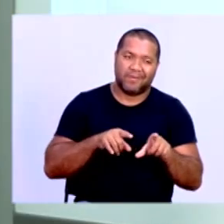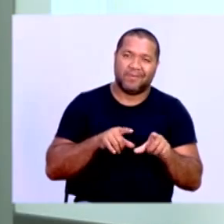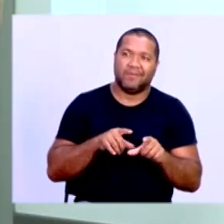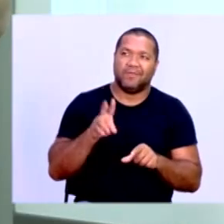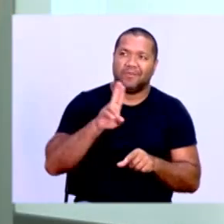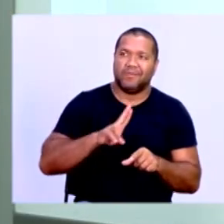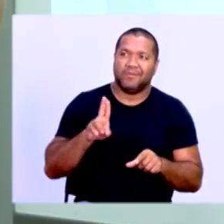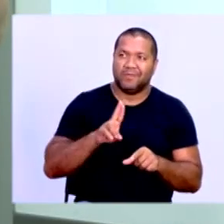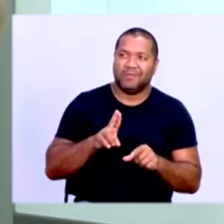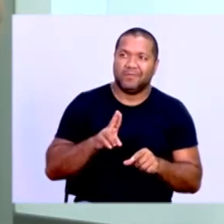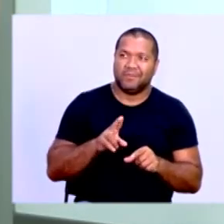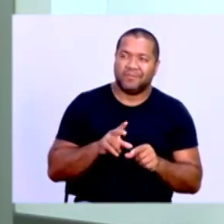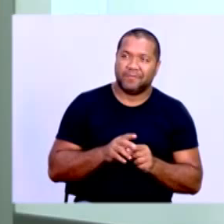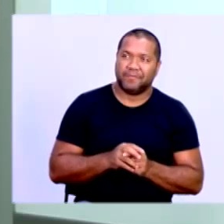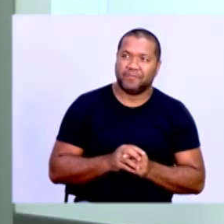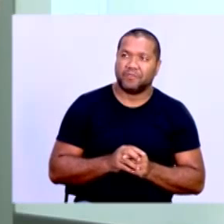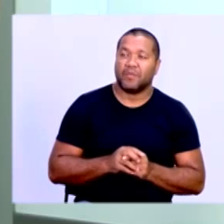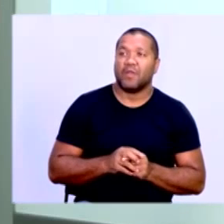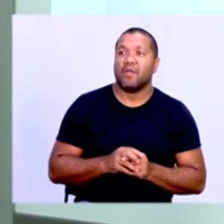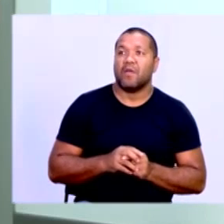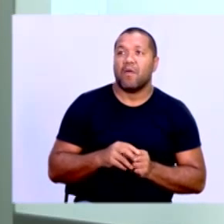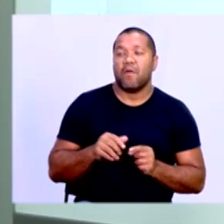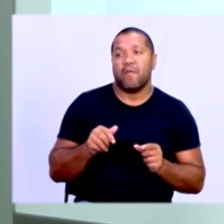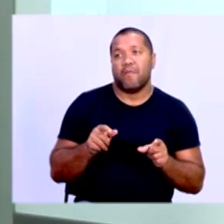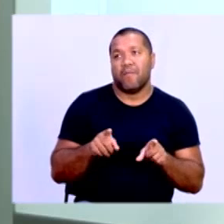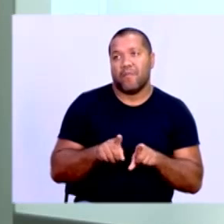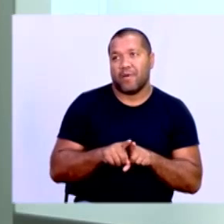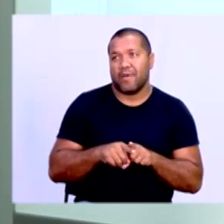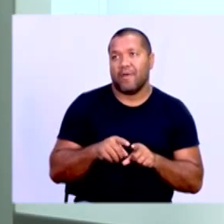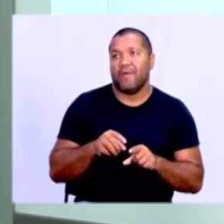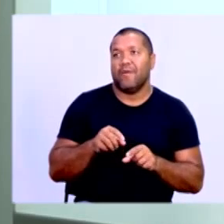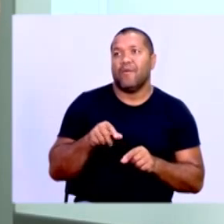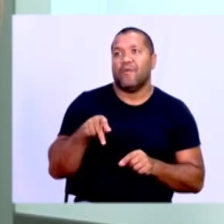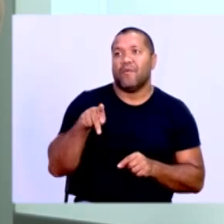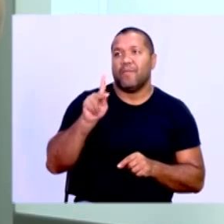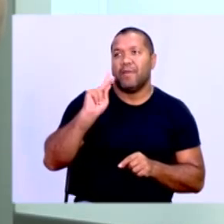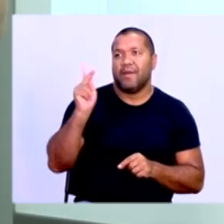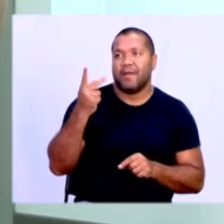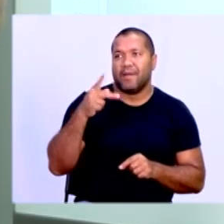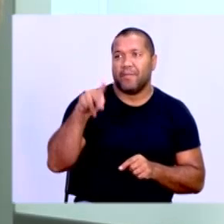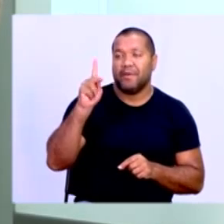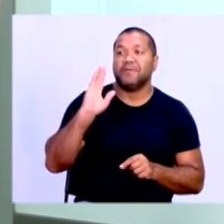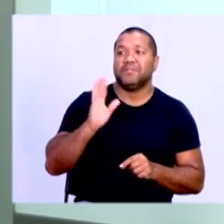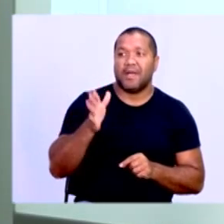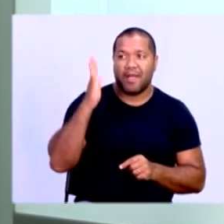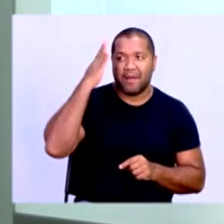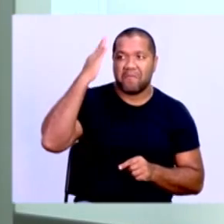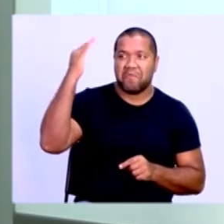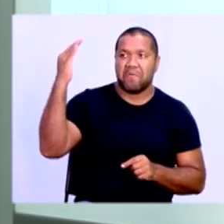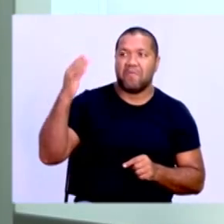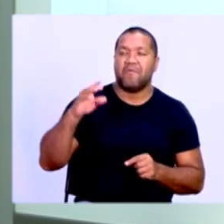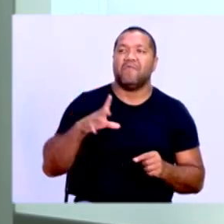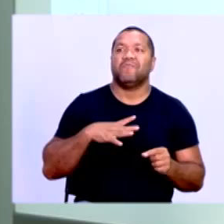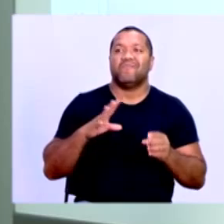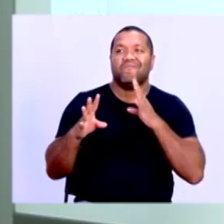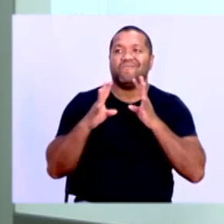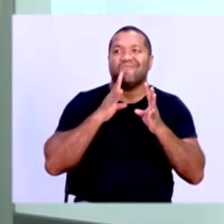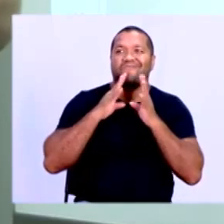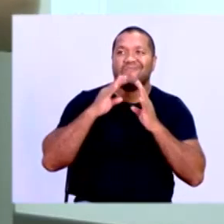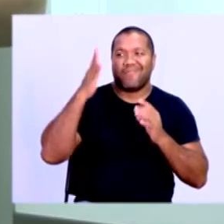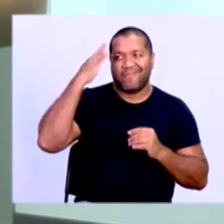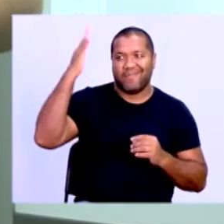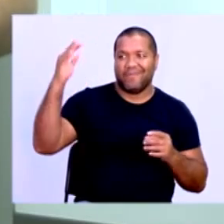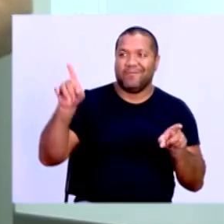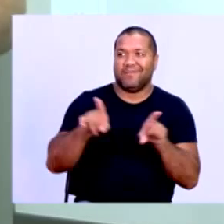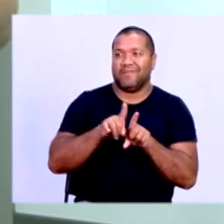o Facebook, o PHP já era famoso quando o Facebook se tornou famoso. Aí o Facebook fez com que o